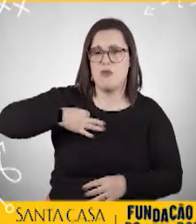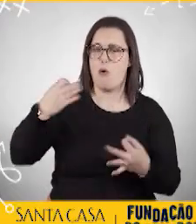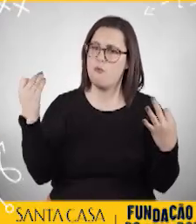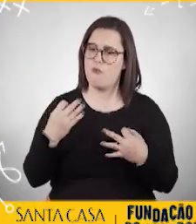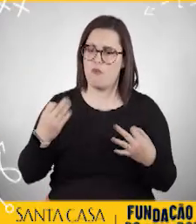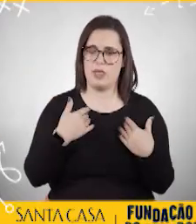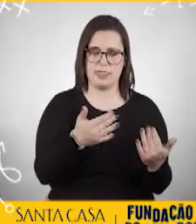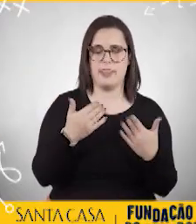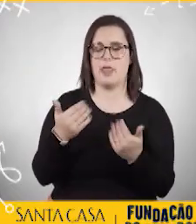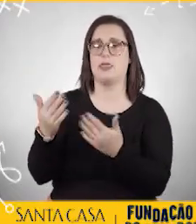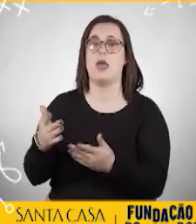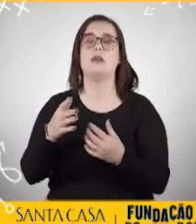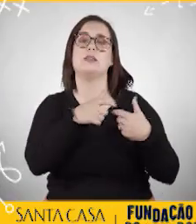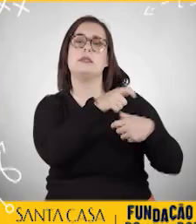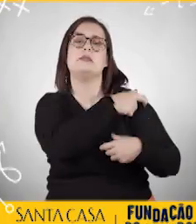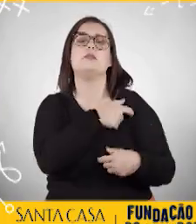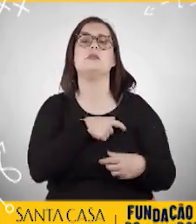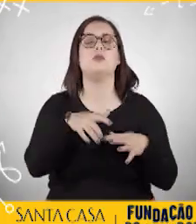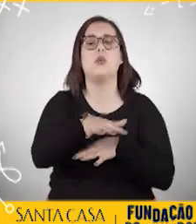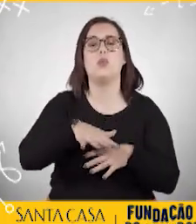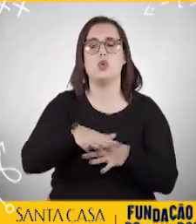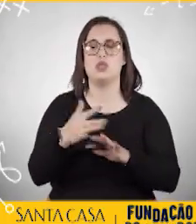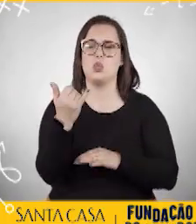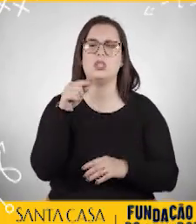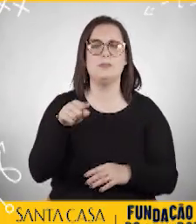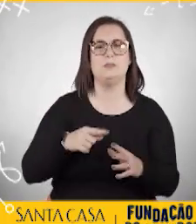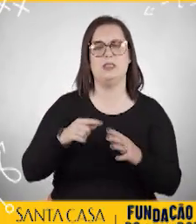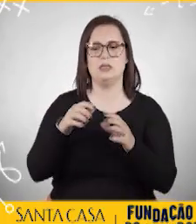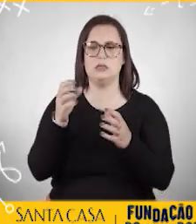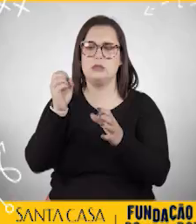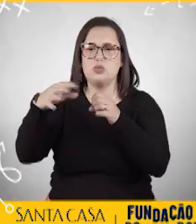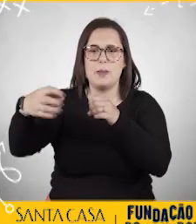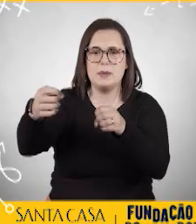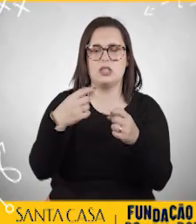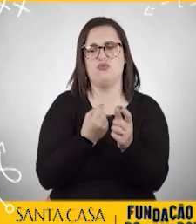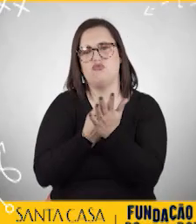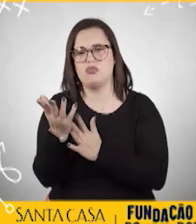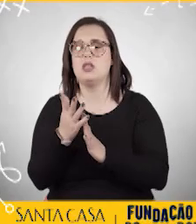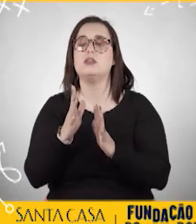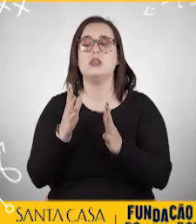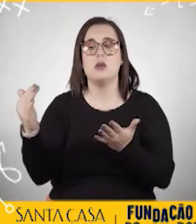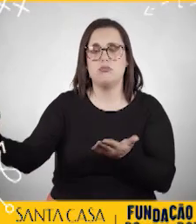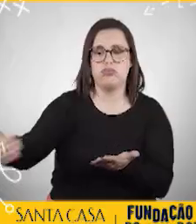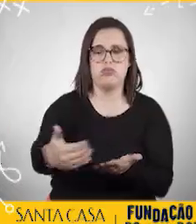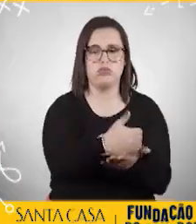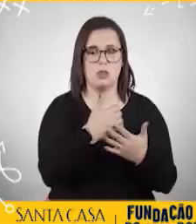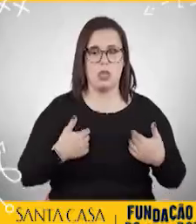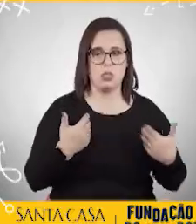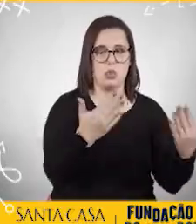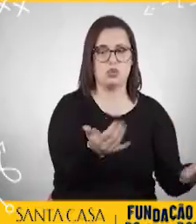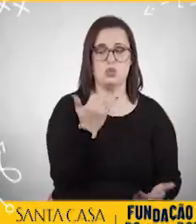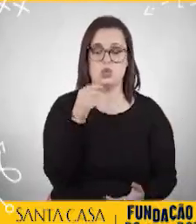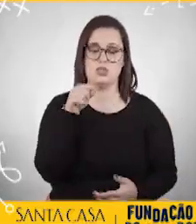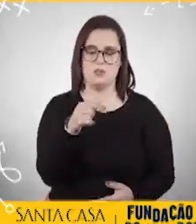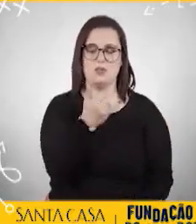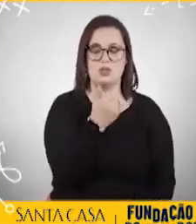bancos alimentares que estiveram representados em mais de 2 mil superfícies comerciais, tendo resultado na recolha e doação